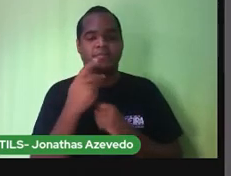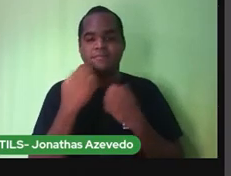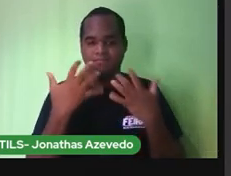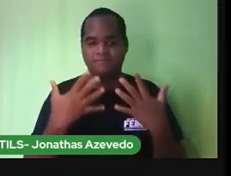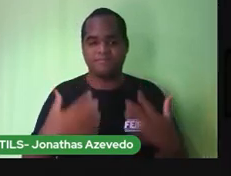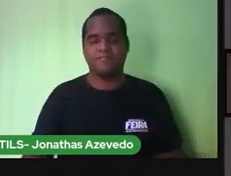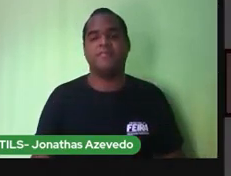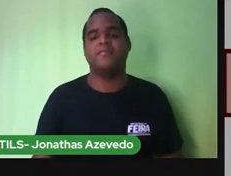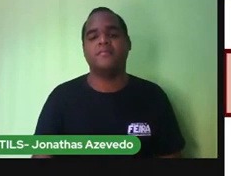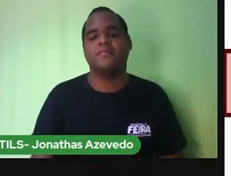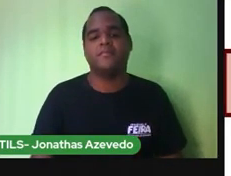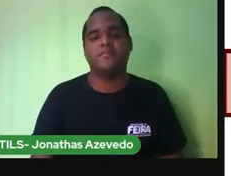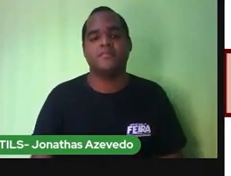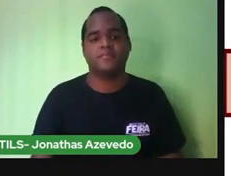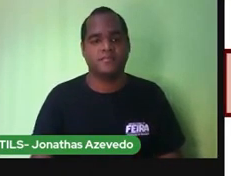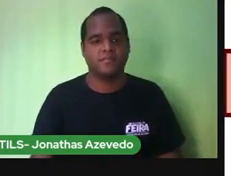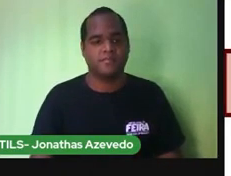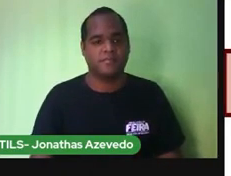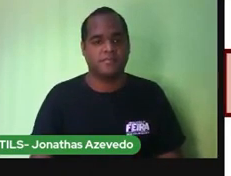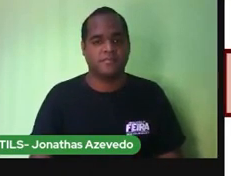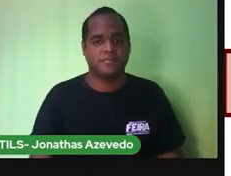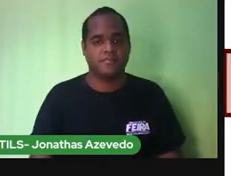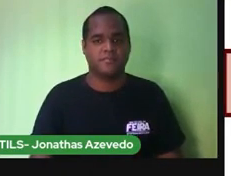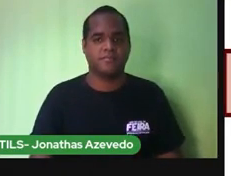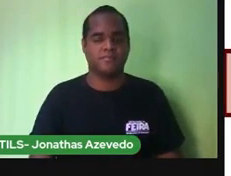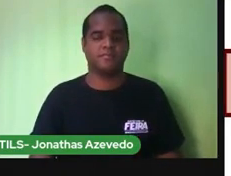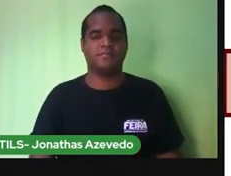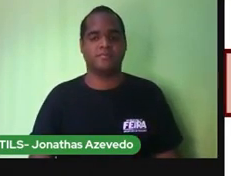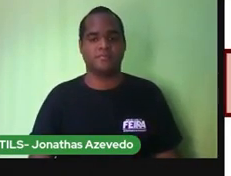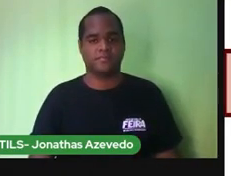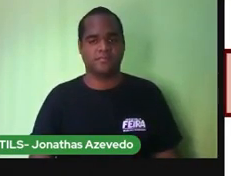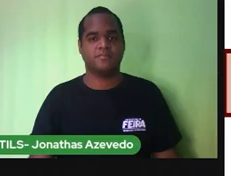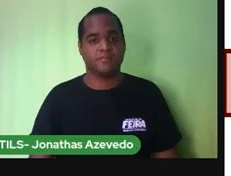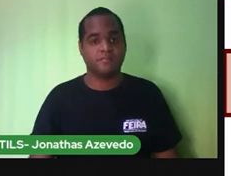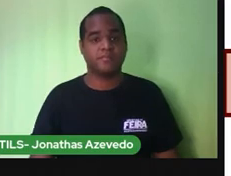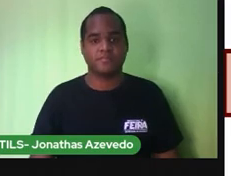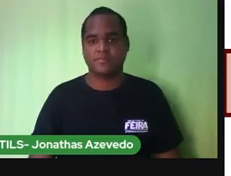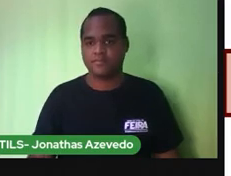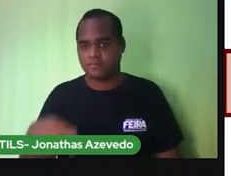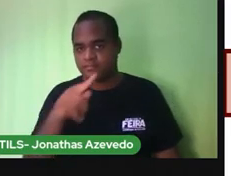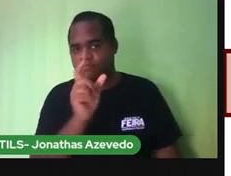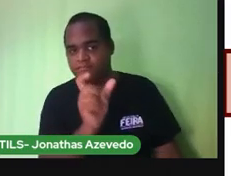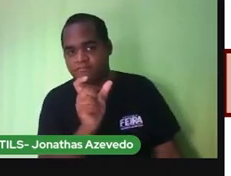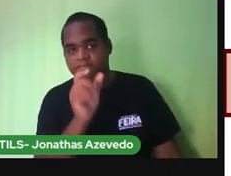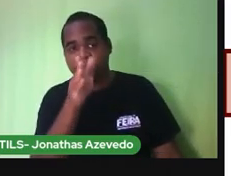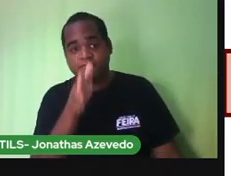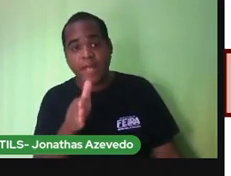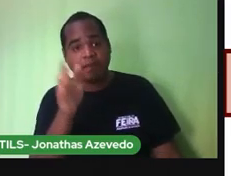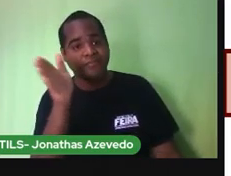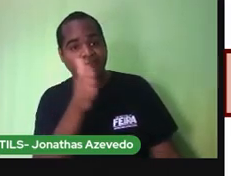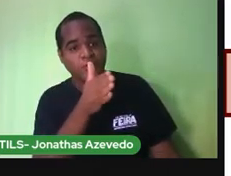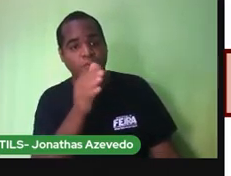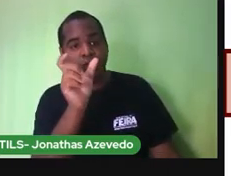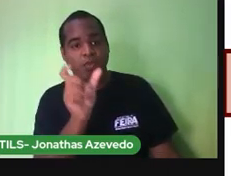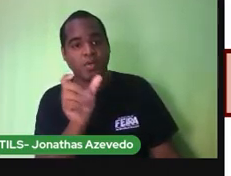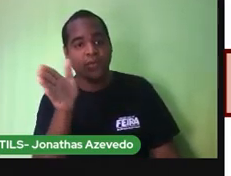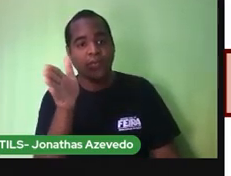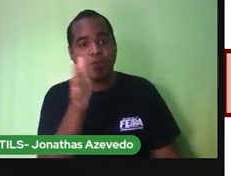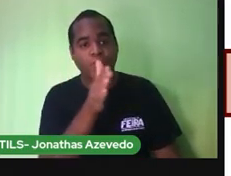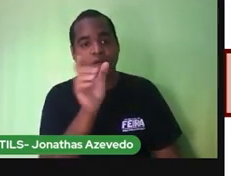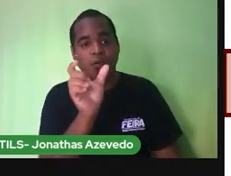IOS e Vamos separar palavras usando espaçamentos o espaçamento é